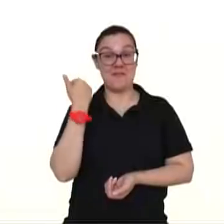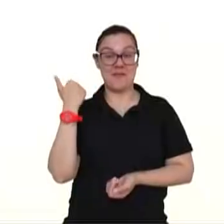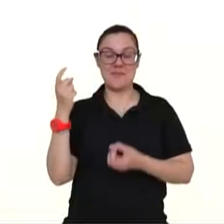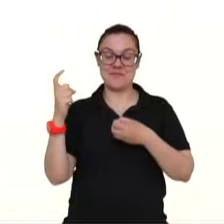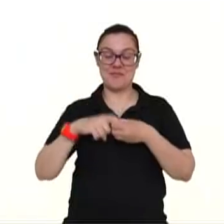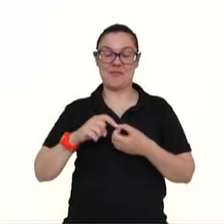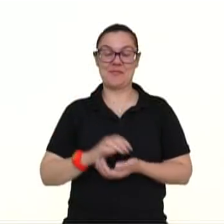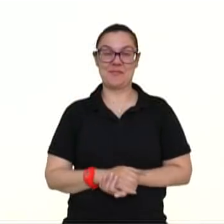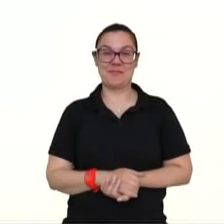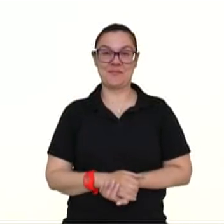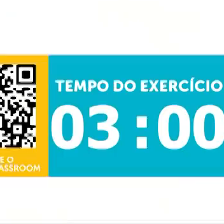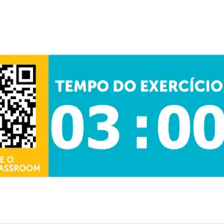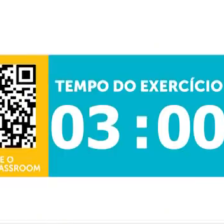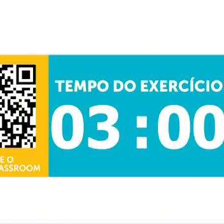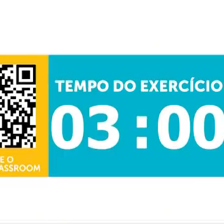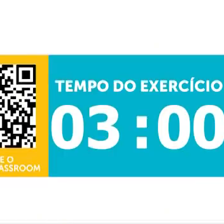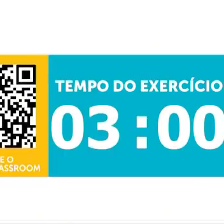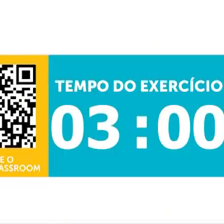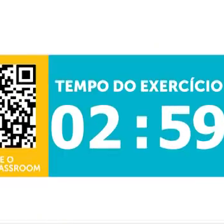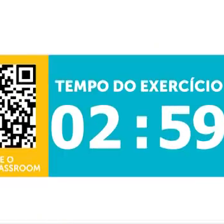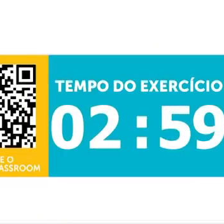já retornamos.